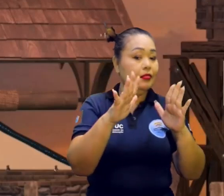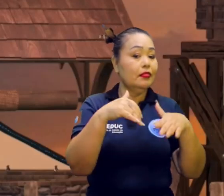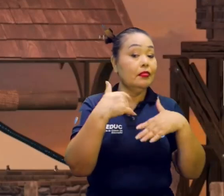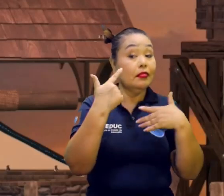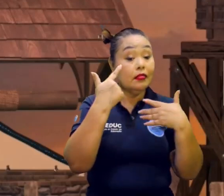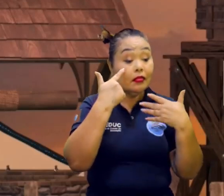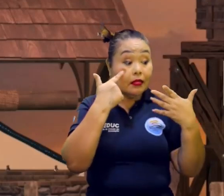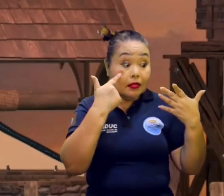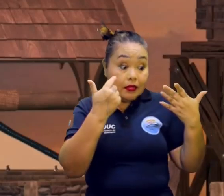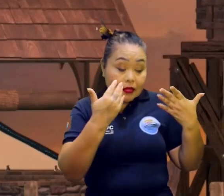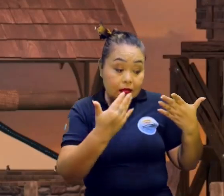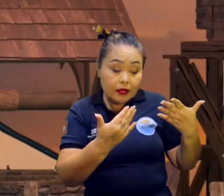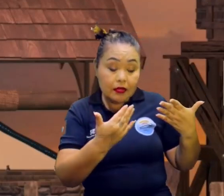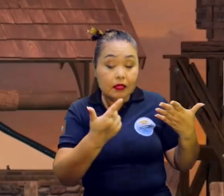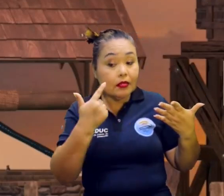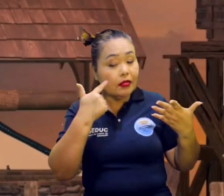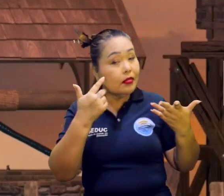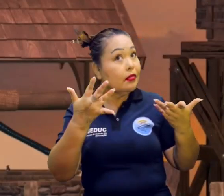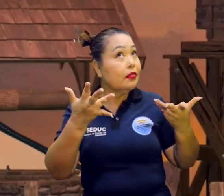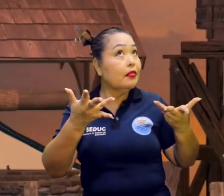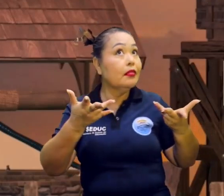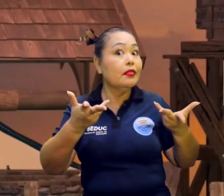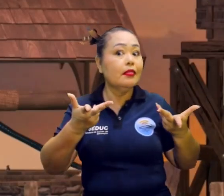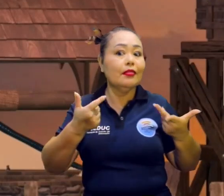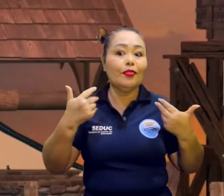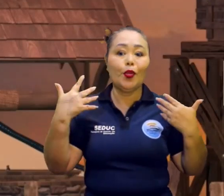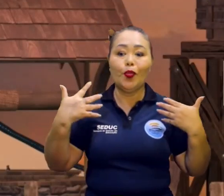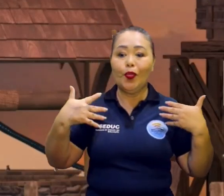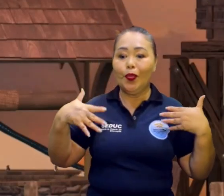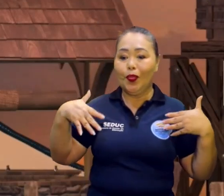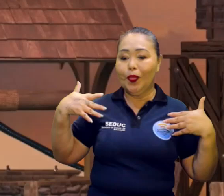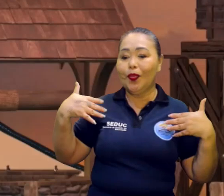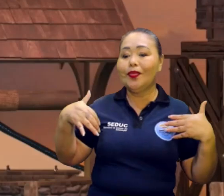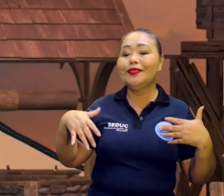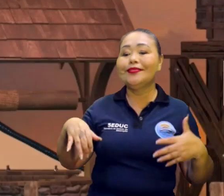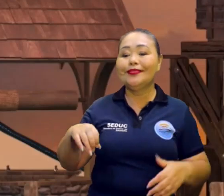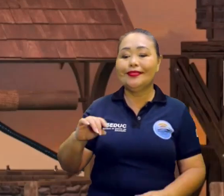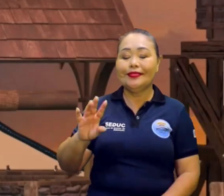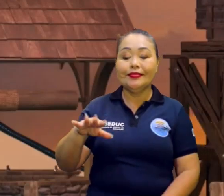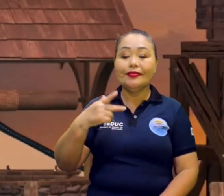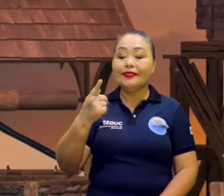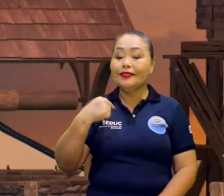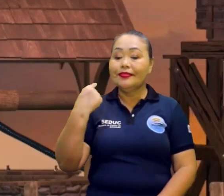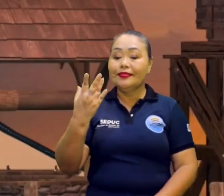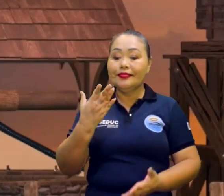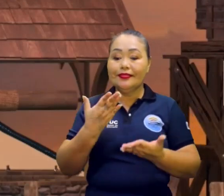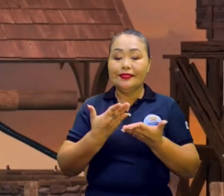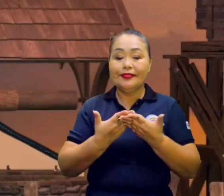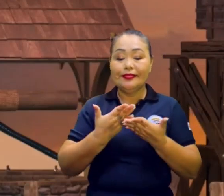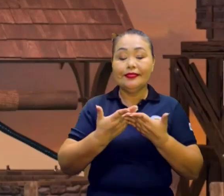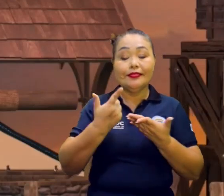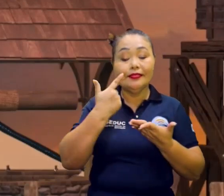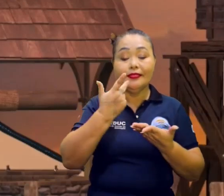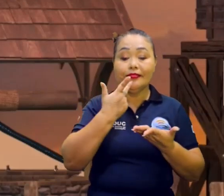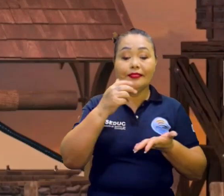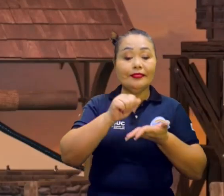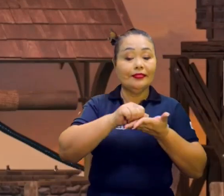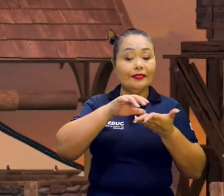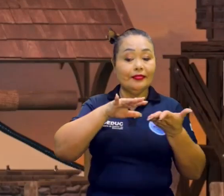coisas maravilhosas, tá bom? Na nossa aula de hoje, nós vamos falar sobre uma das atividades mais importantes, se